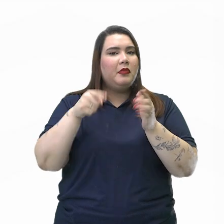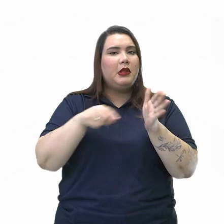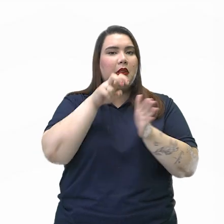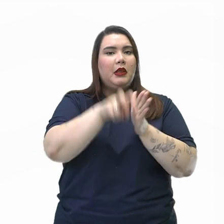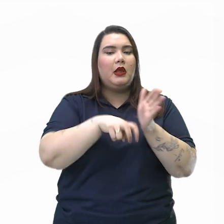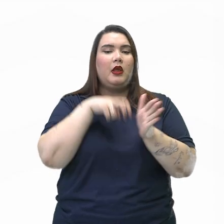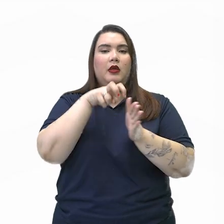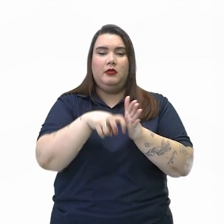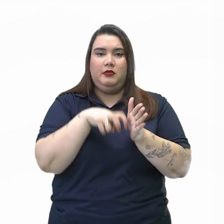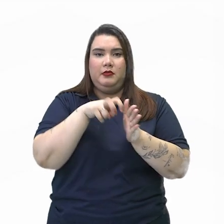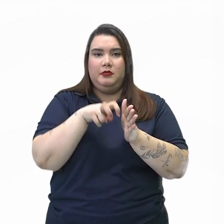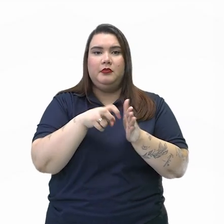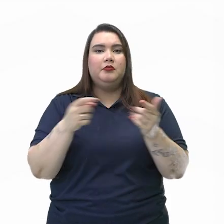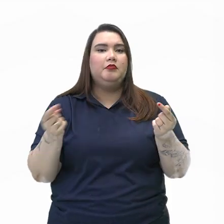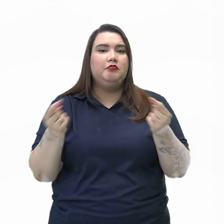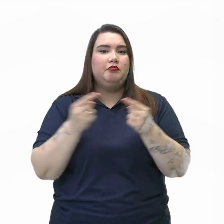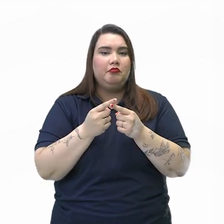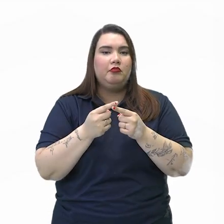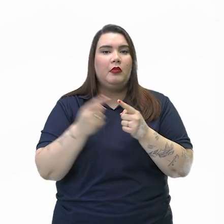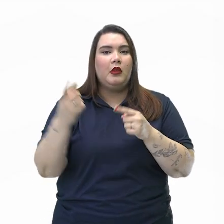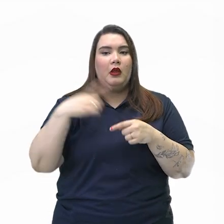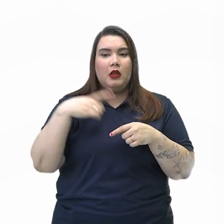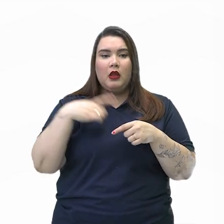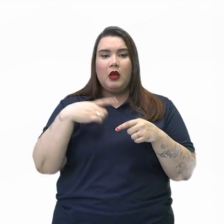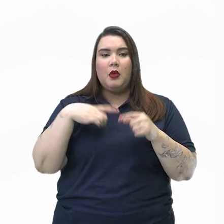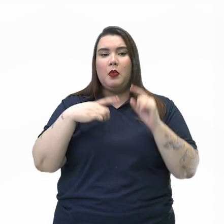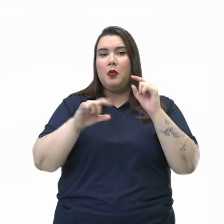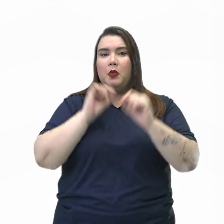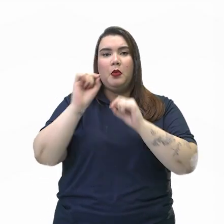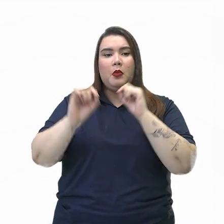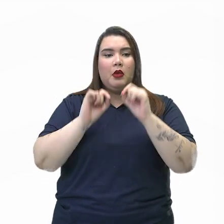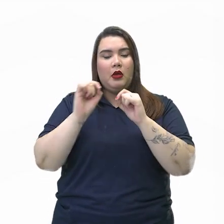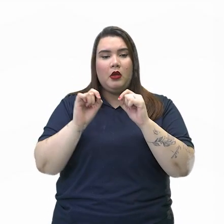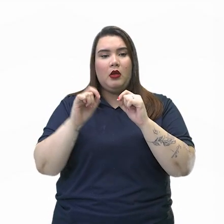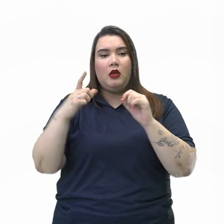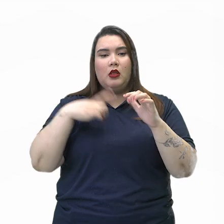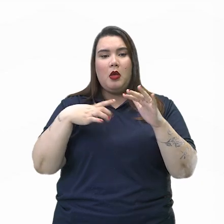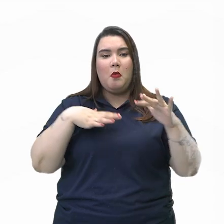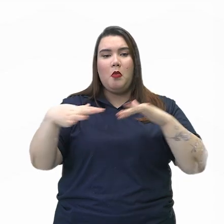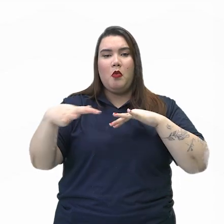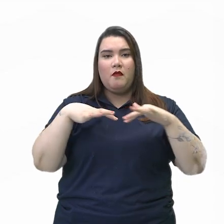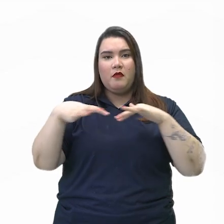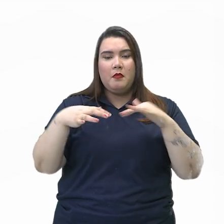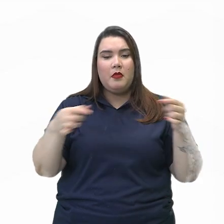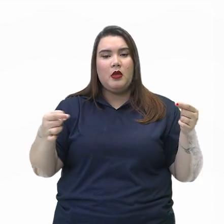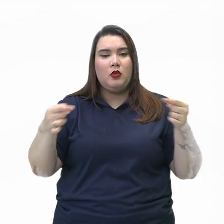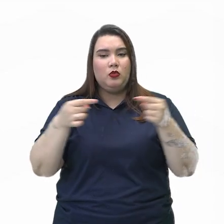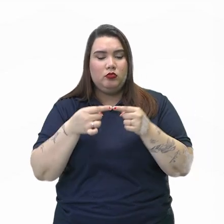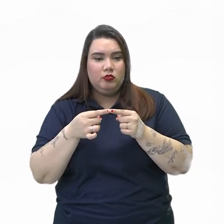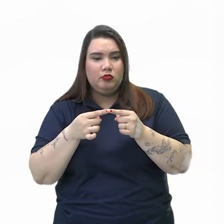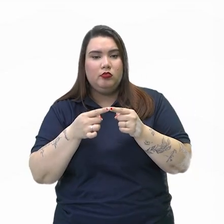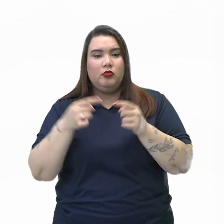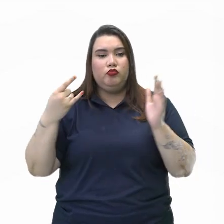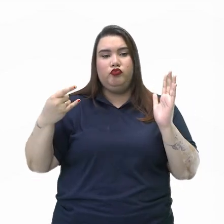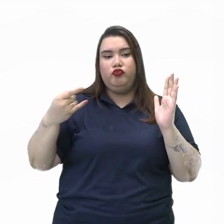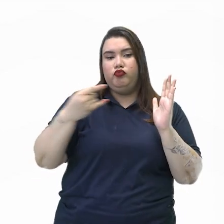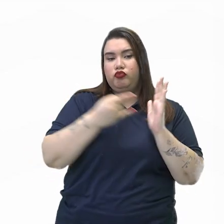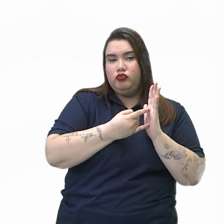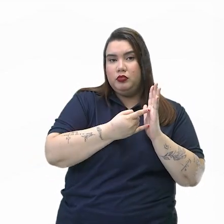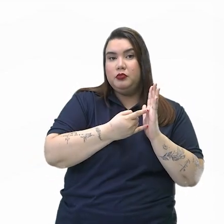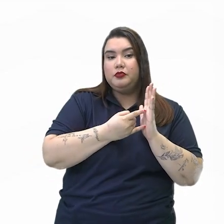trens que são movidos por levitação magnética ou pelo